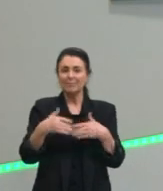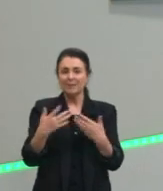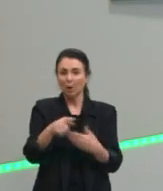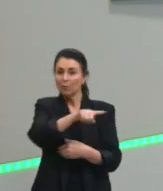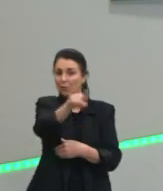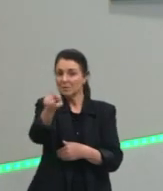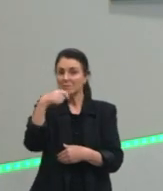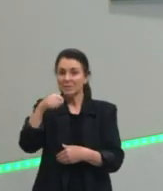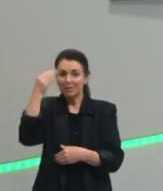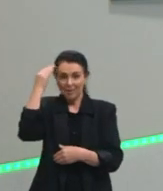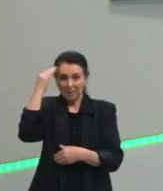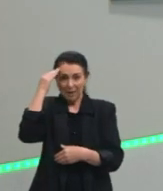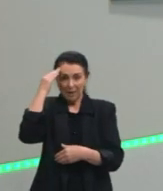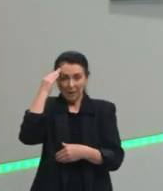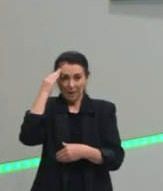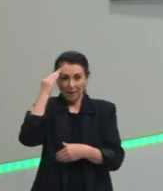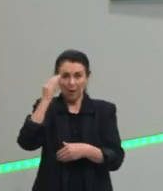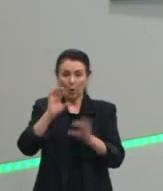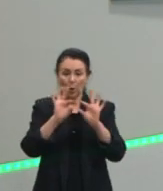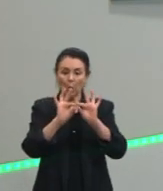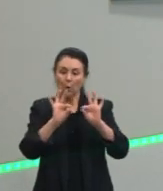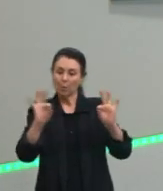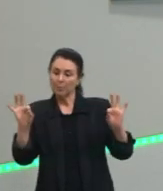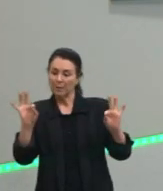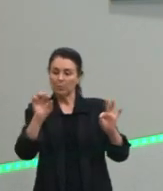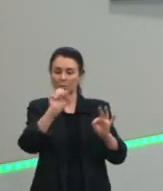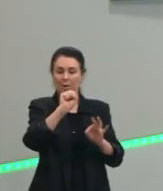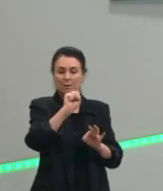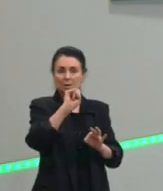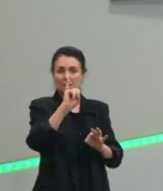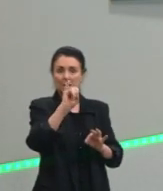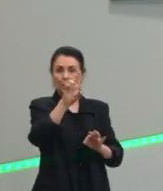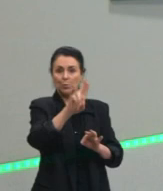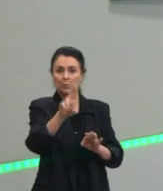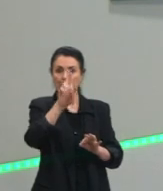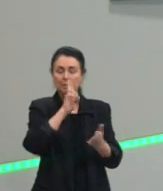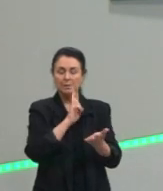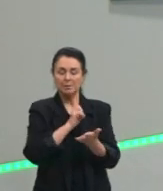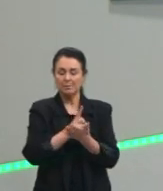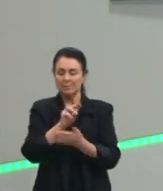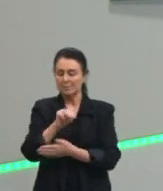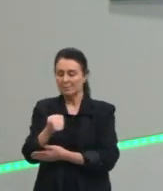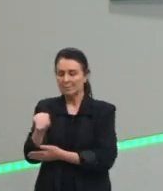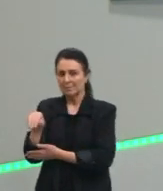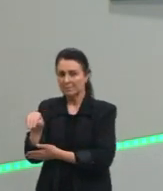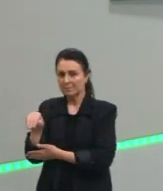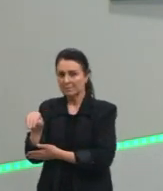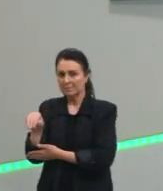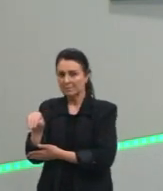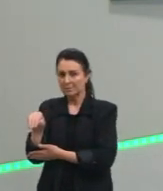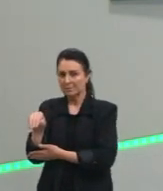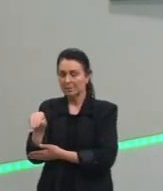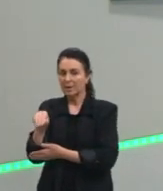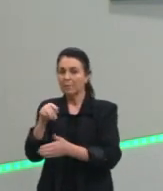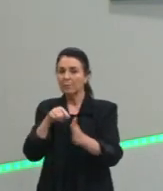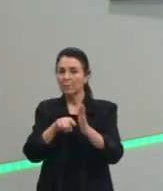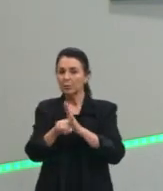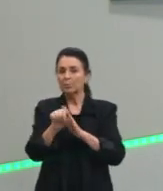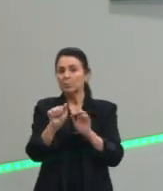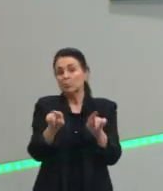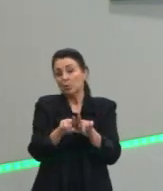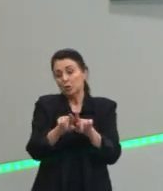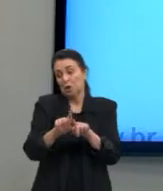você precisa saber que cumprimentos no s e a gente fala metro aí é só questão pode estar em